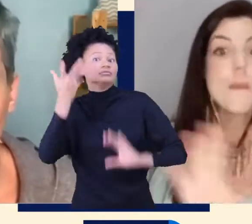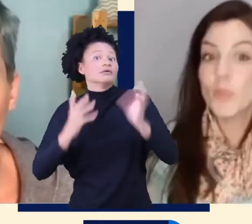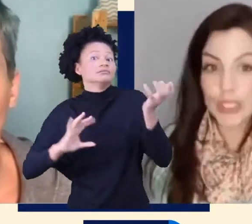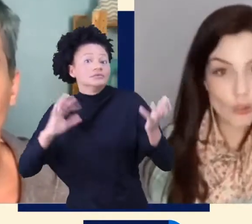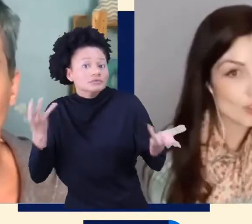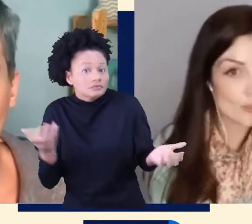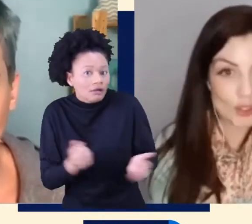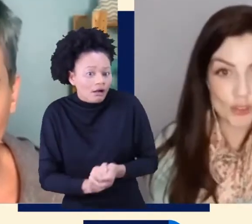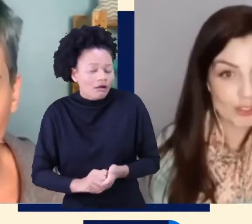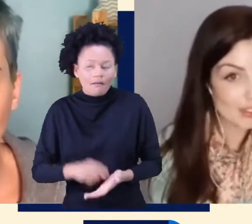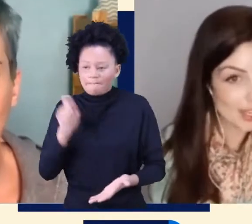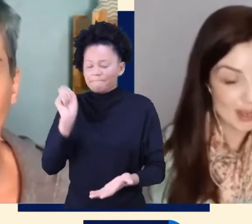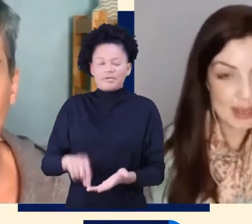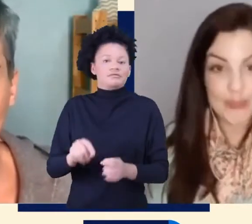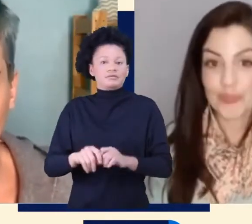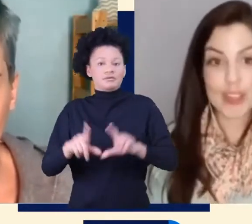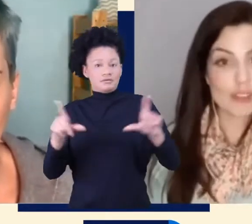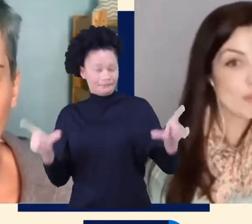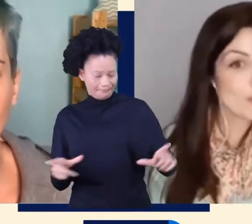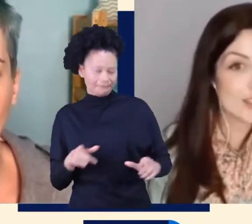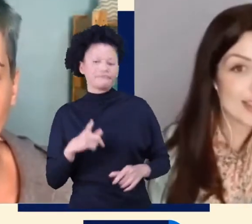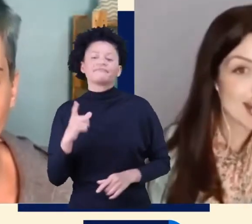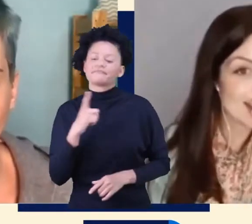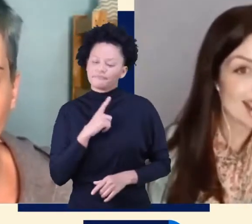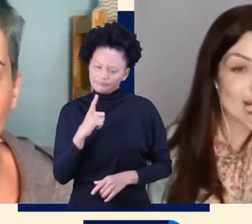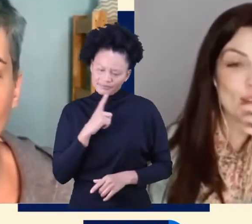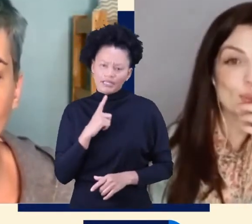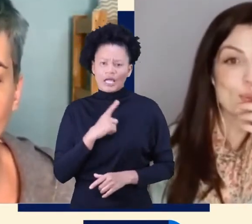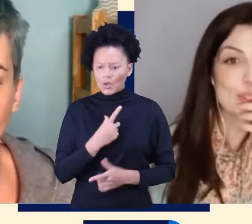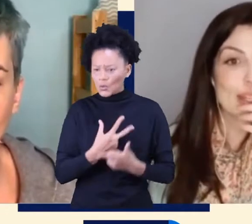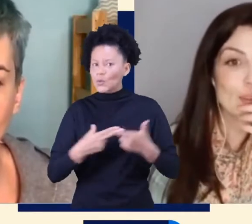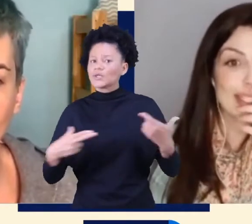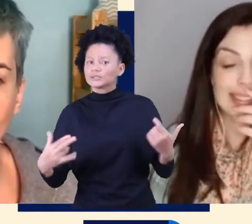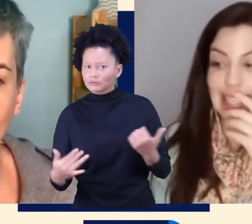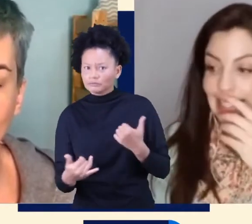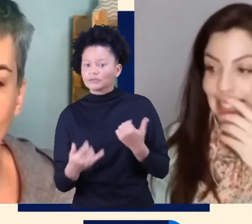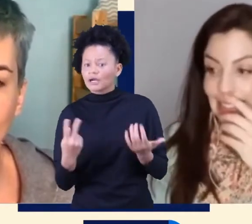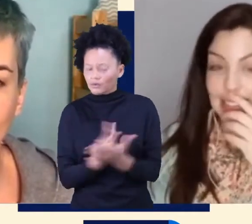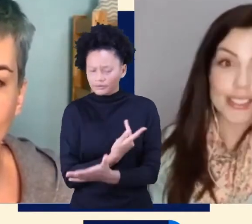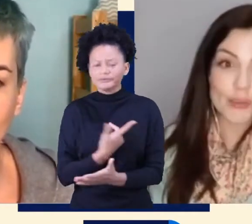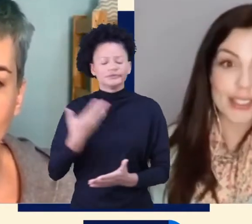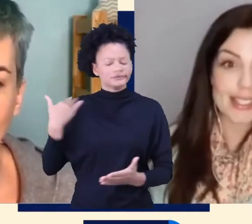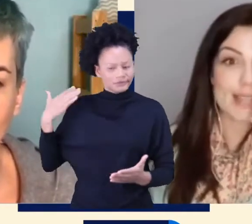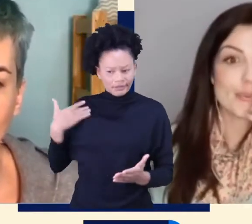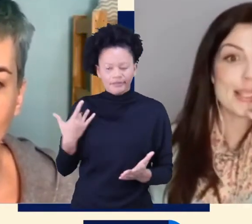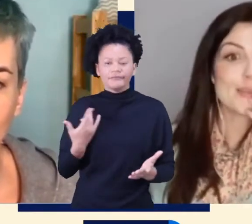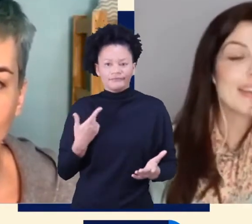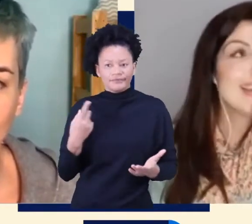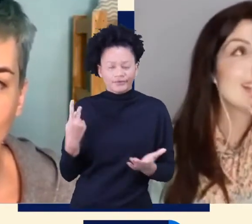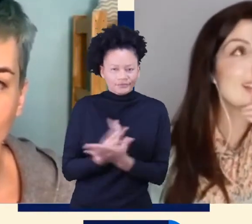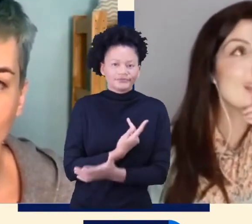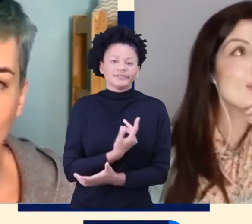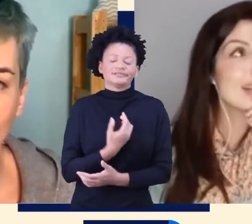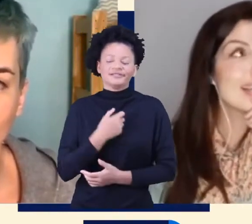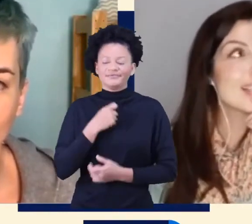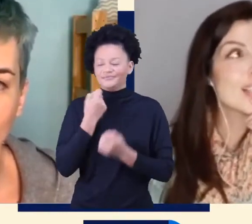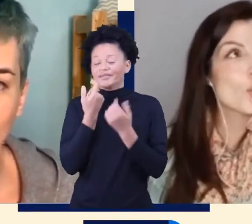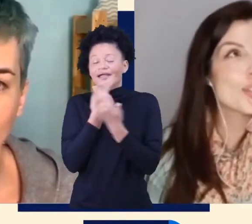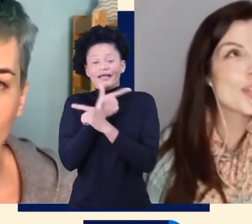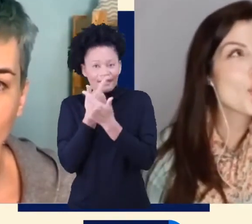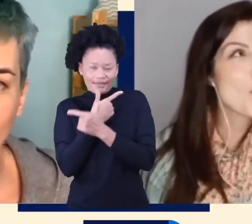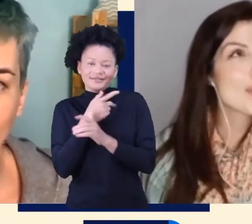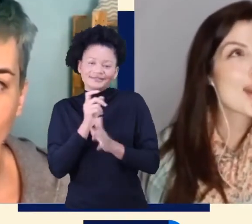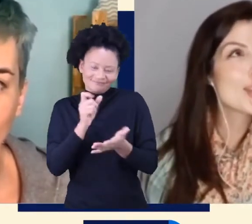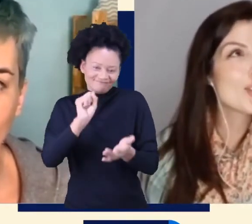apertar. Muita coisa pode acontecer. Teve até uma coisa engraçada agora no começo da quarentena, e esse foi engraçado mesmo, que teve uma criança